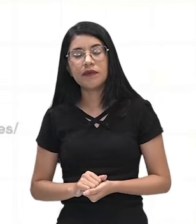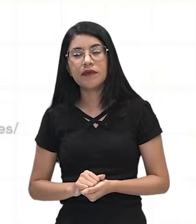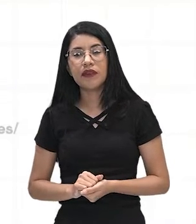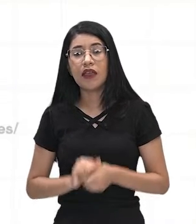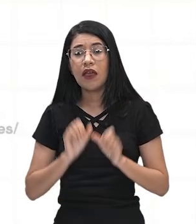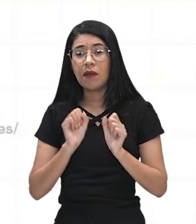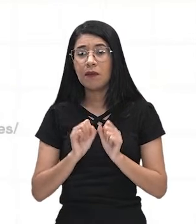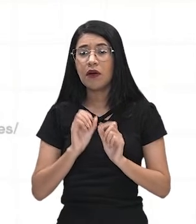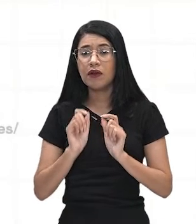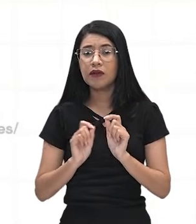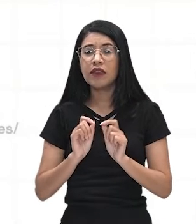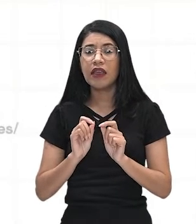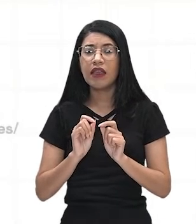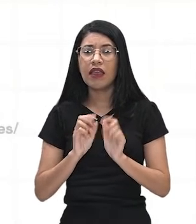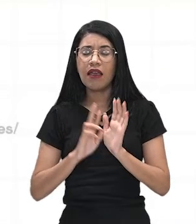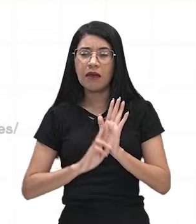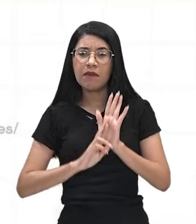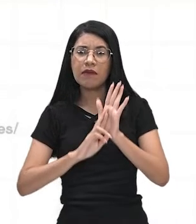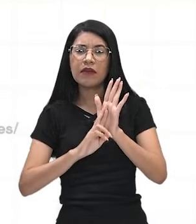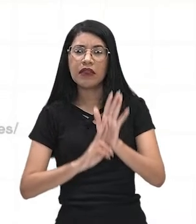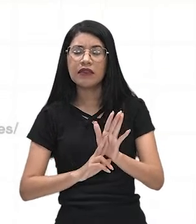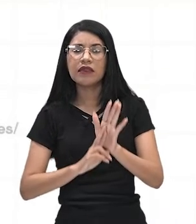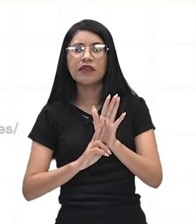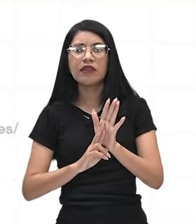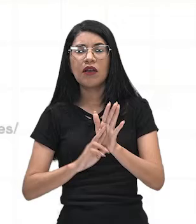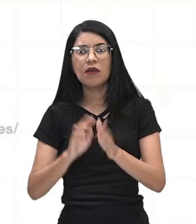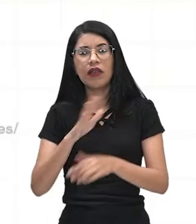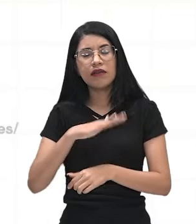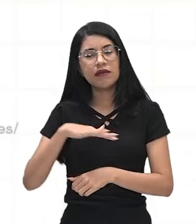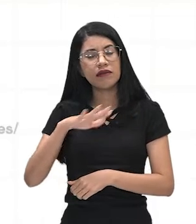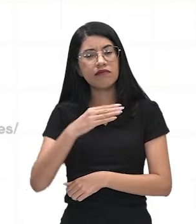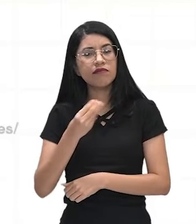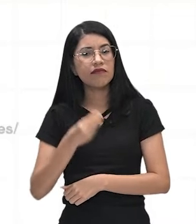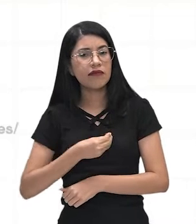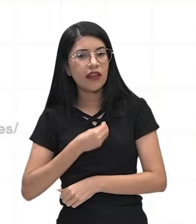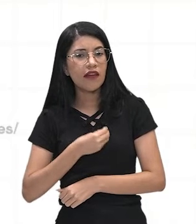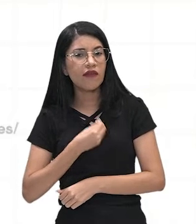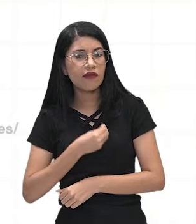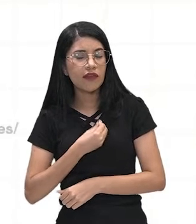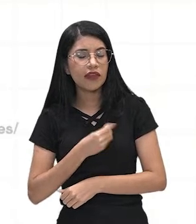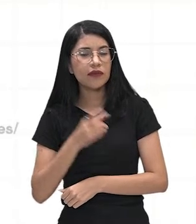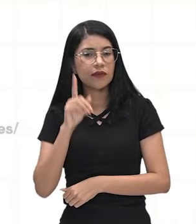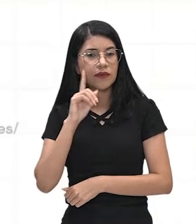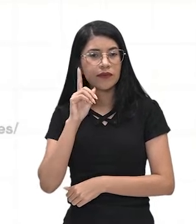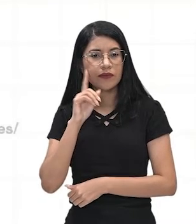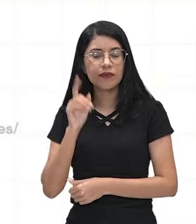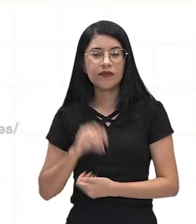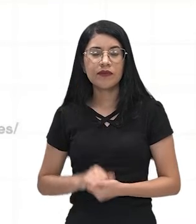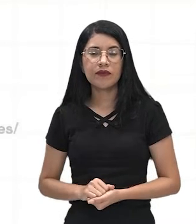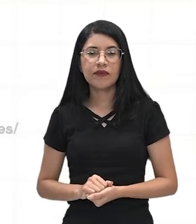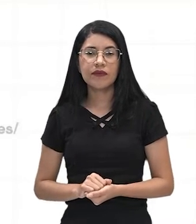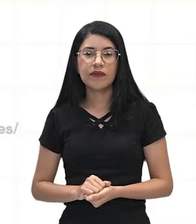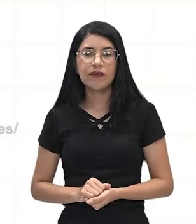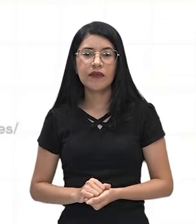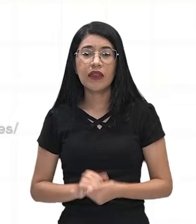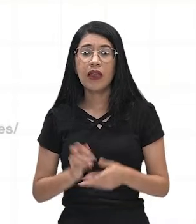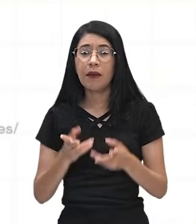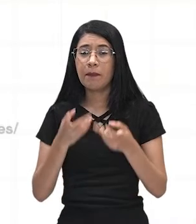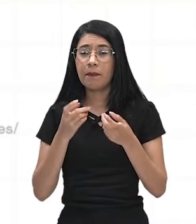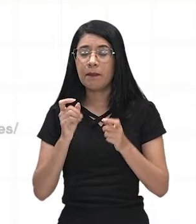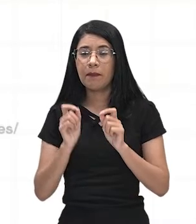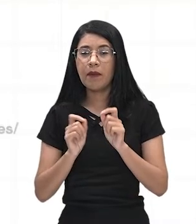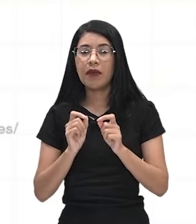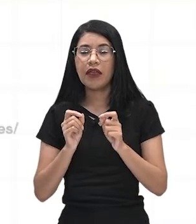podiam ter mais voz em algumas áreas da vida cotidiana. E aí a gente consegue observar